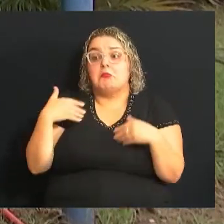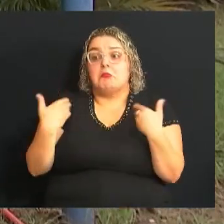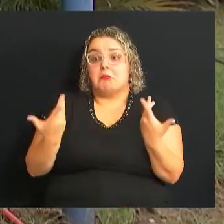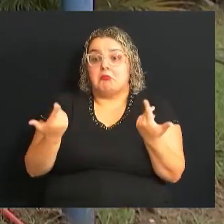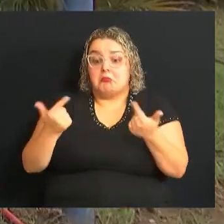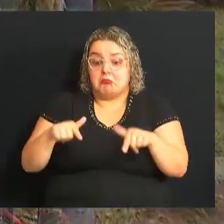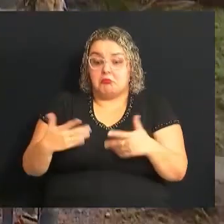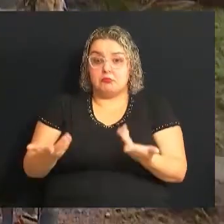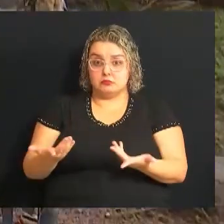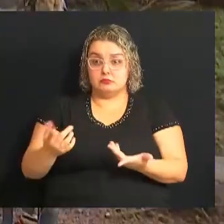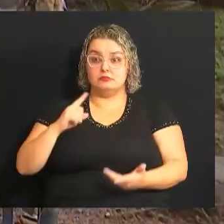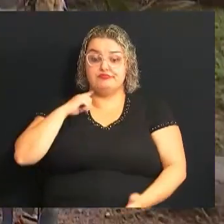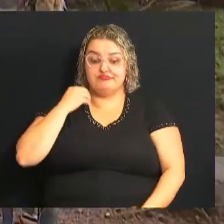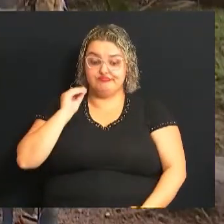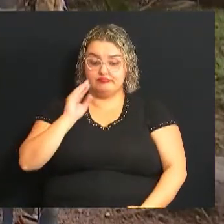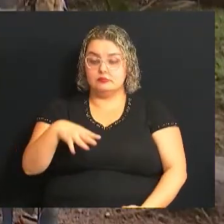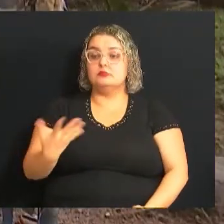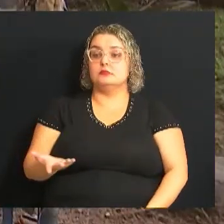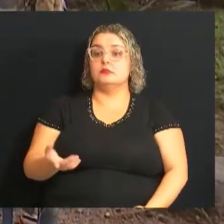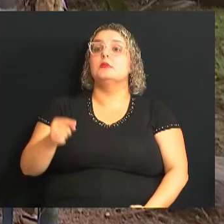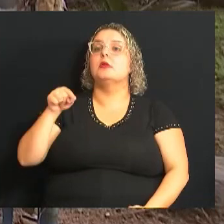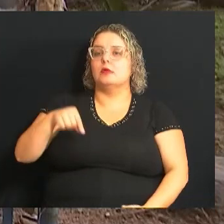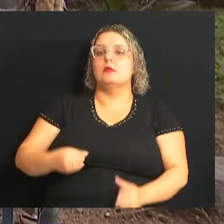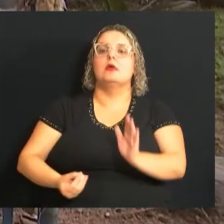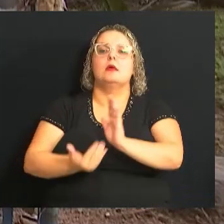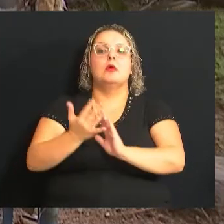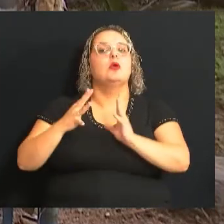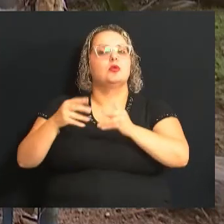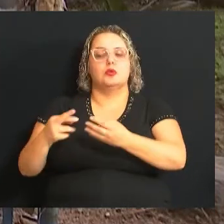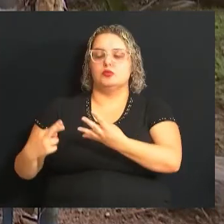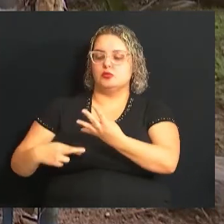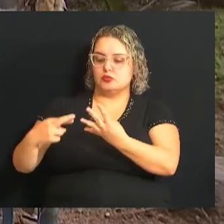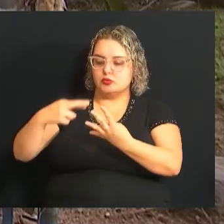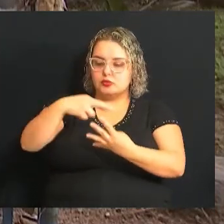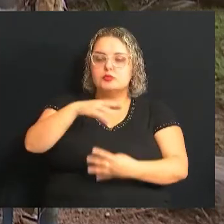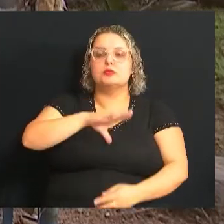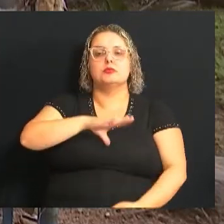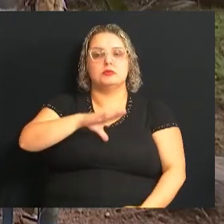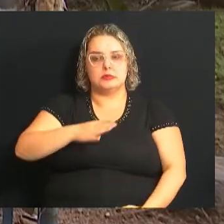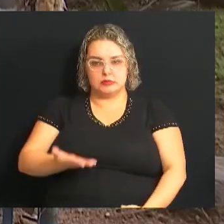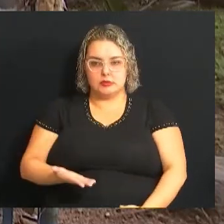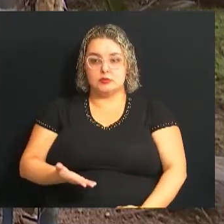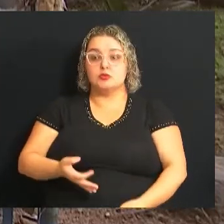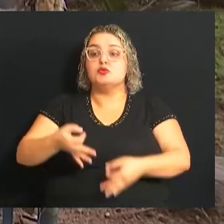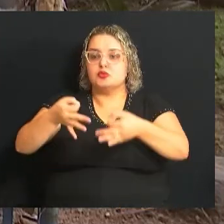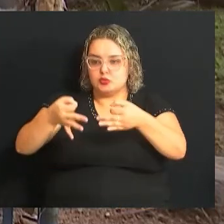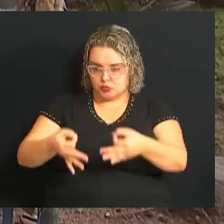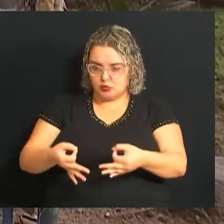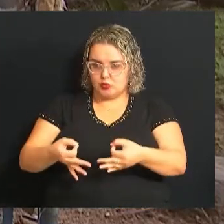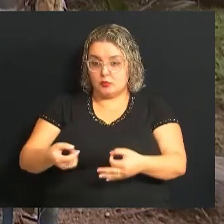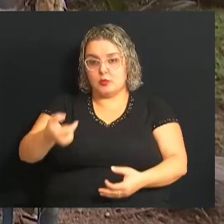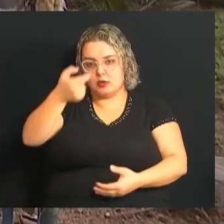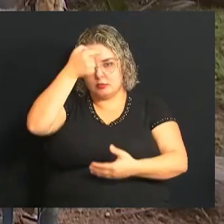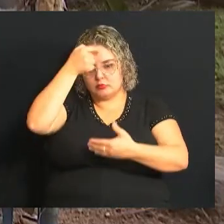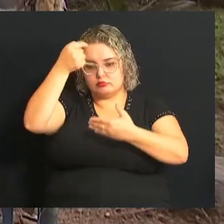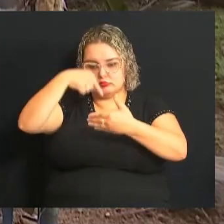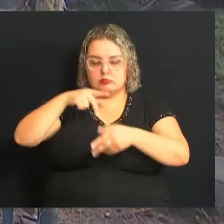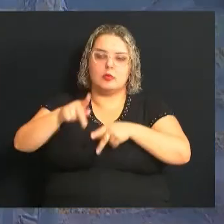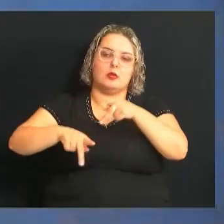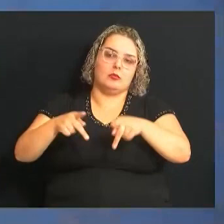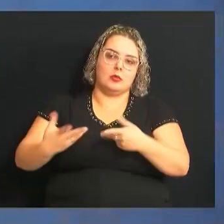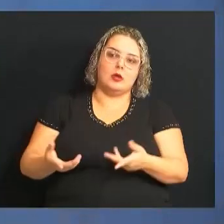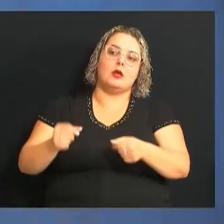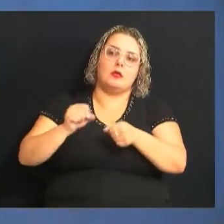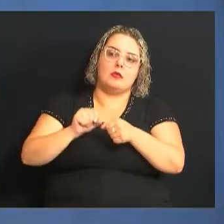Então esse e-descarte vai ser instalado em todos os ecopontos da cidade, justamente para conscientizar a população a fazer o